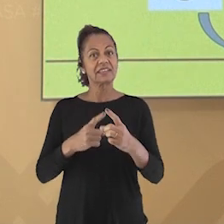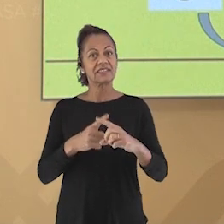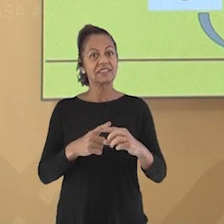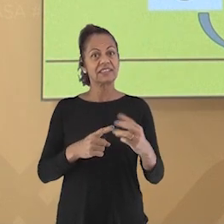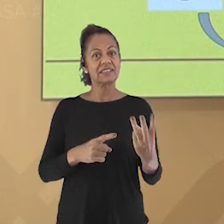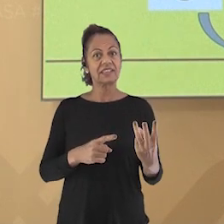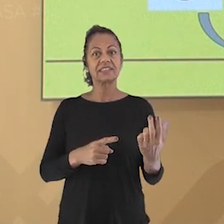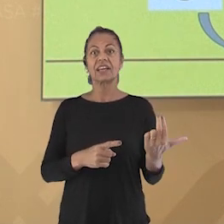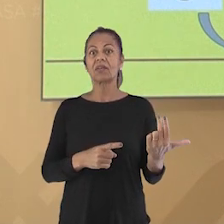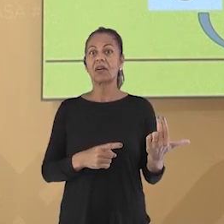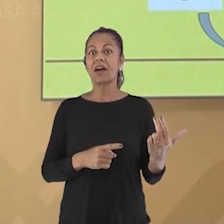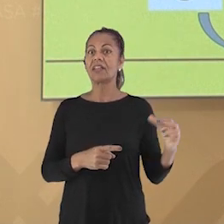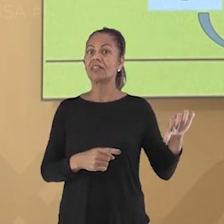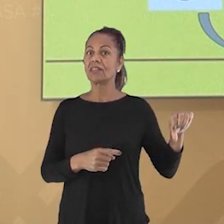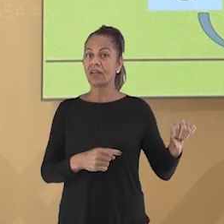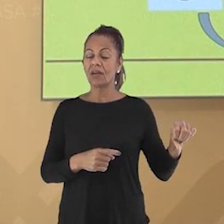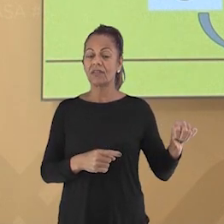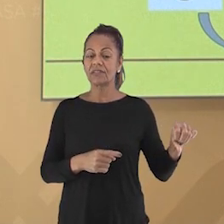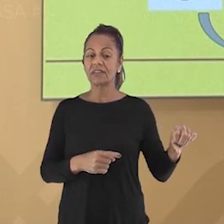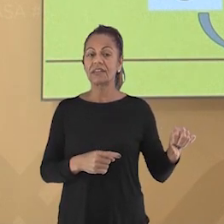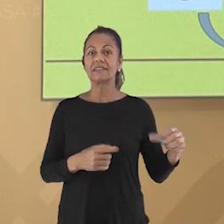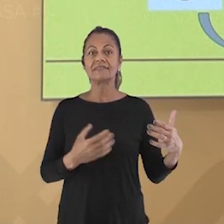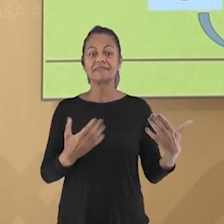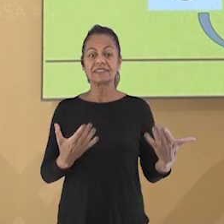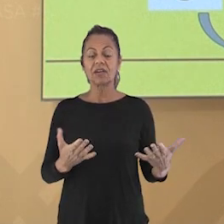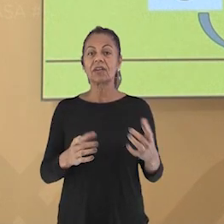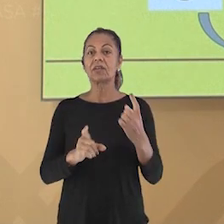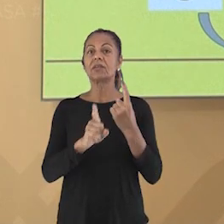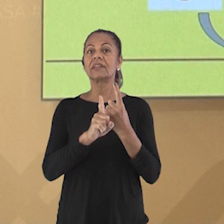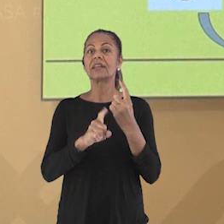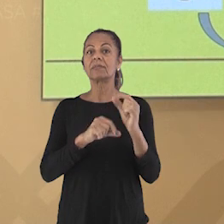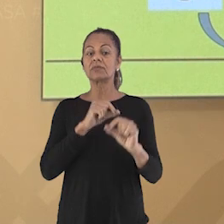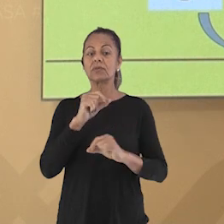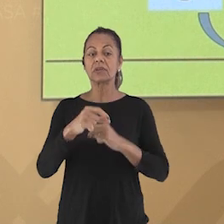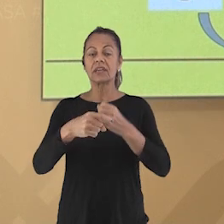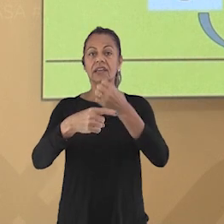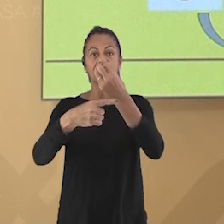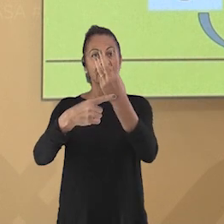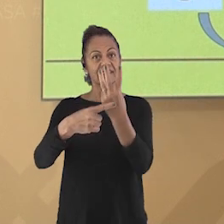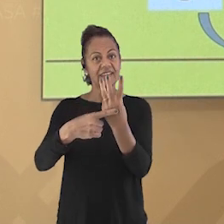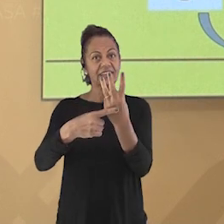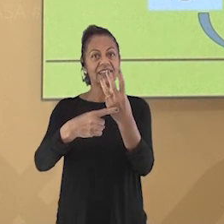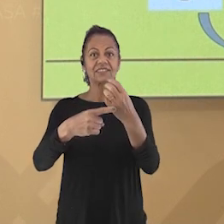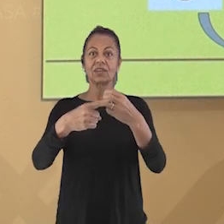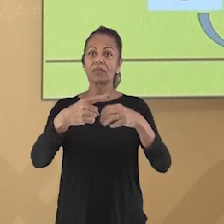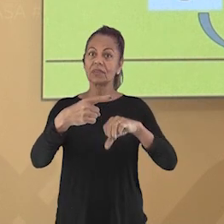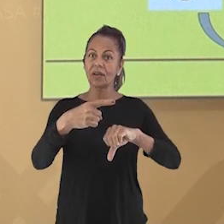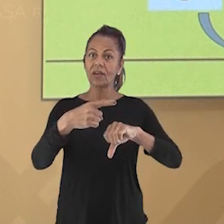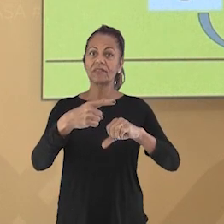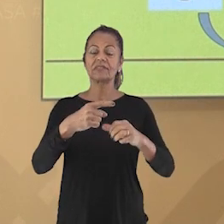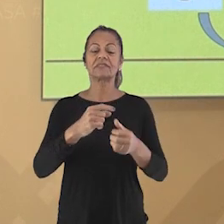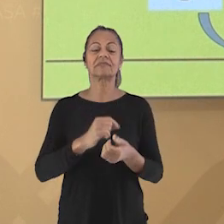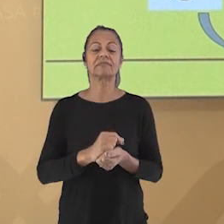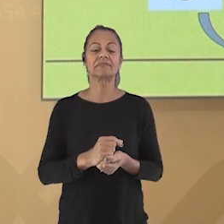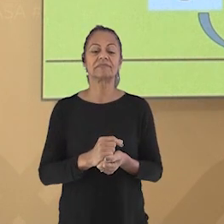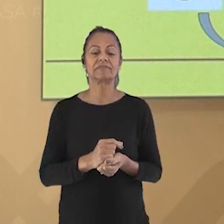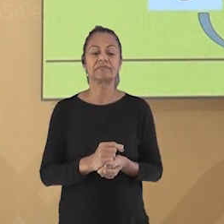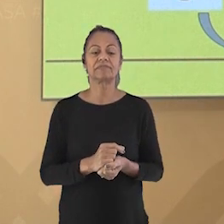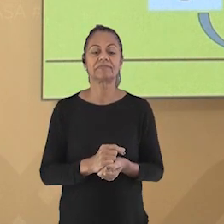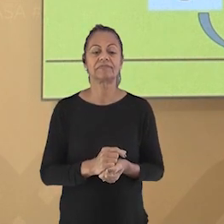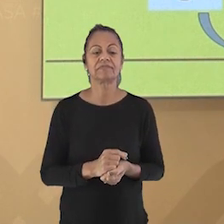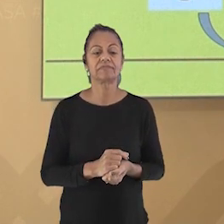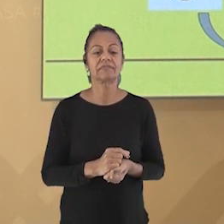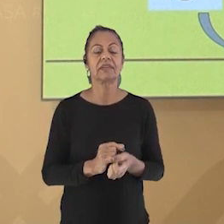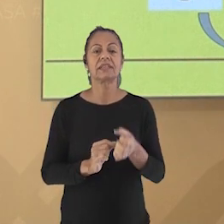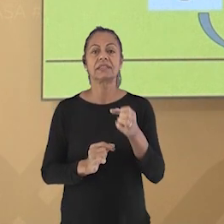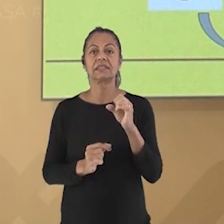a 9. Fazendo isso, encontraremos 3 sobre 9, 3 nonos. E se eu